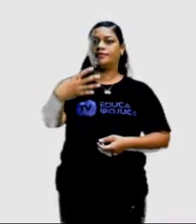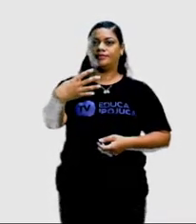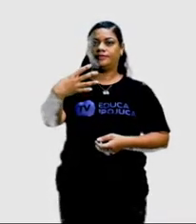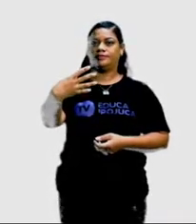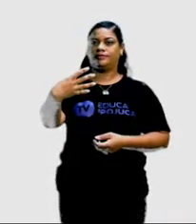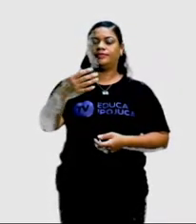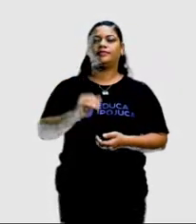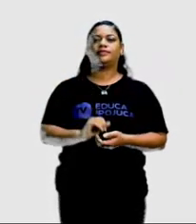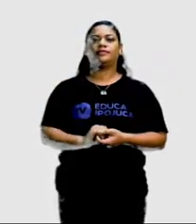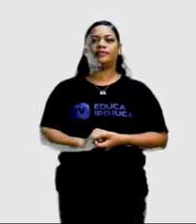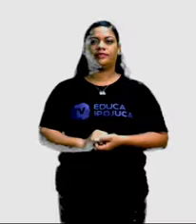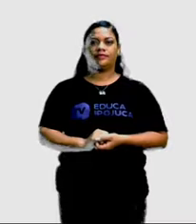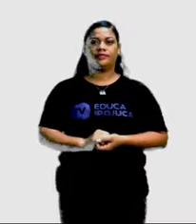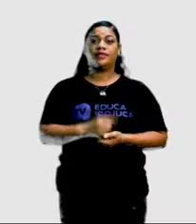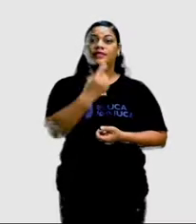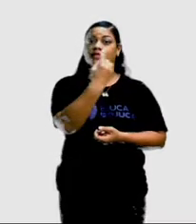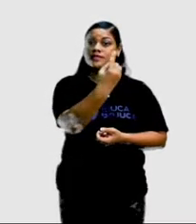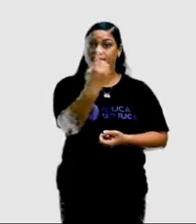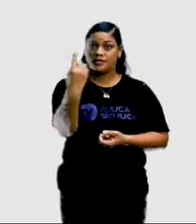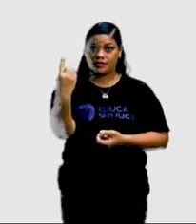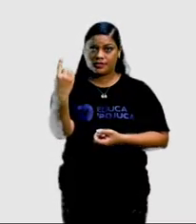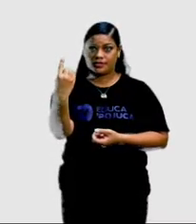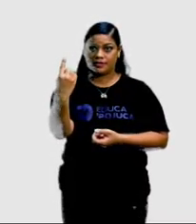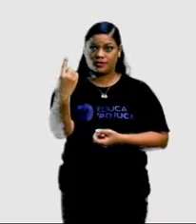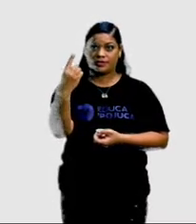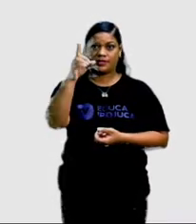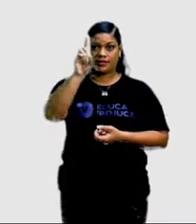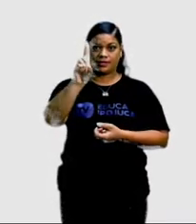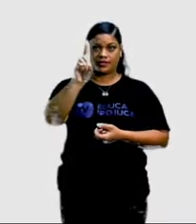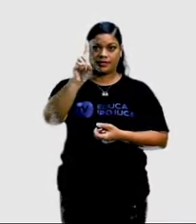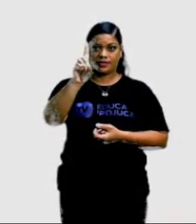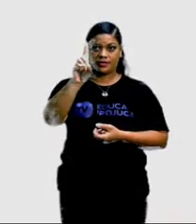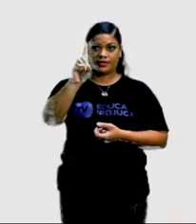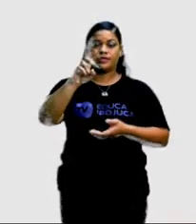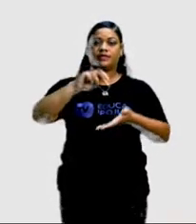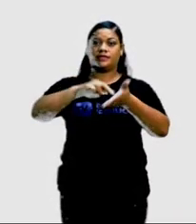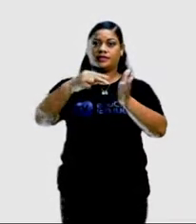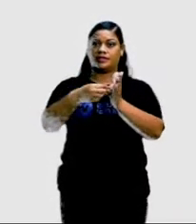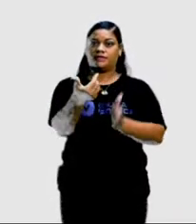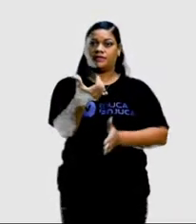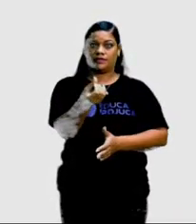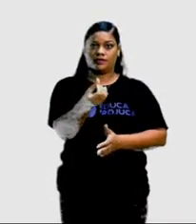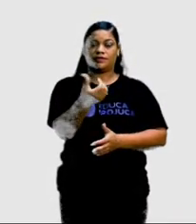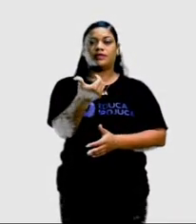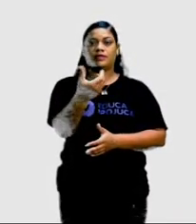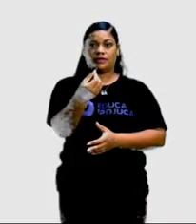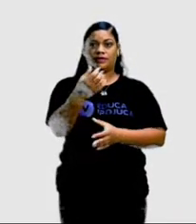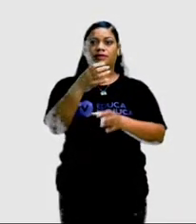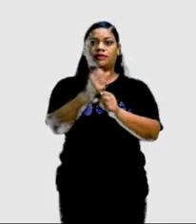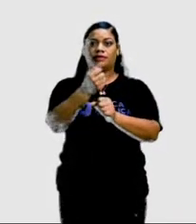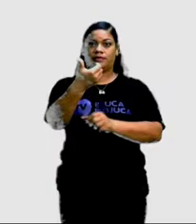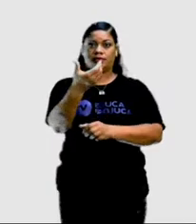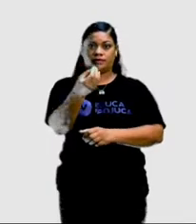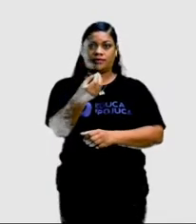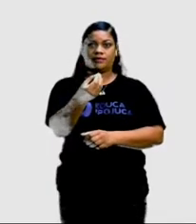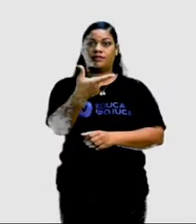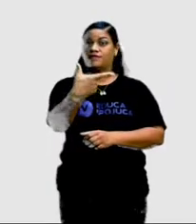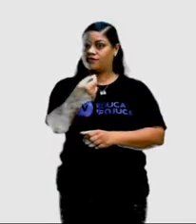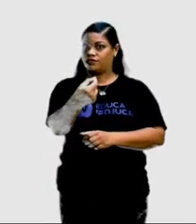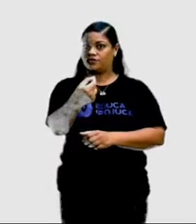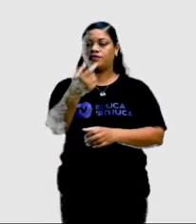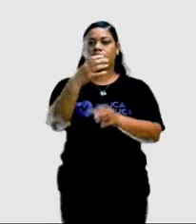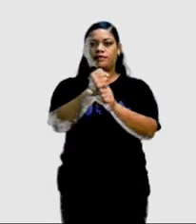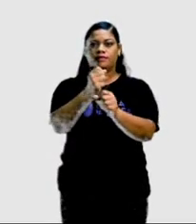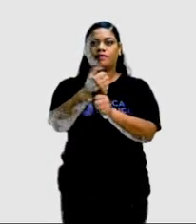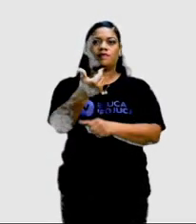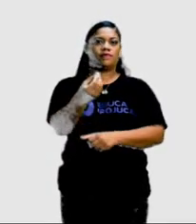unidades. Se cada dezena vale 10, logo temos 10 mais 10, 20.